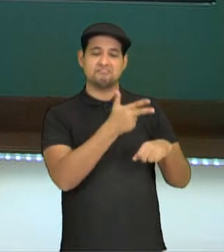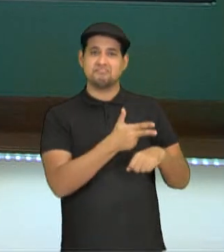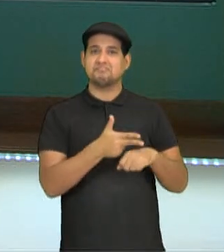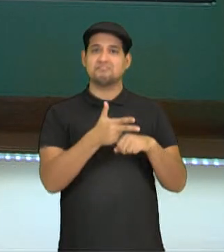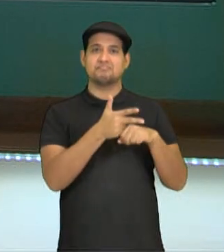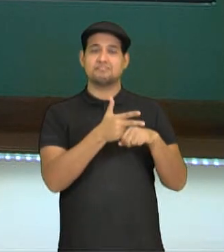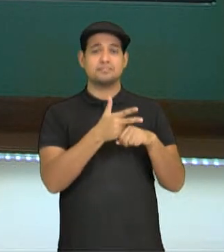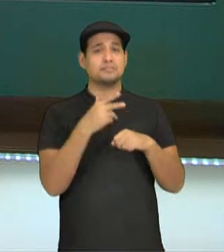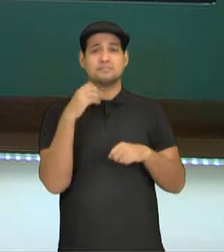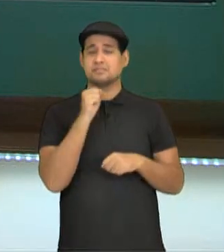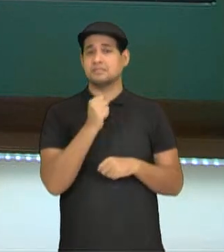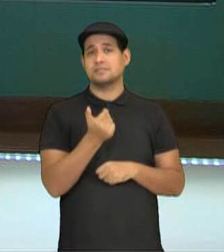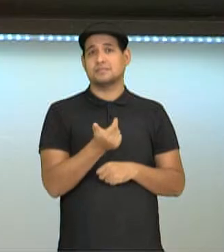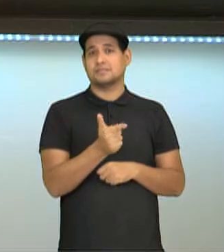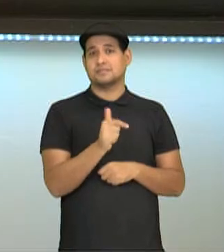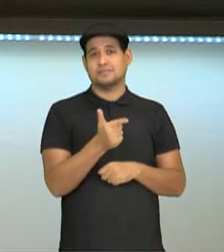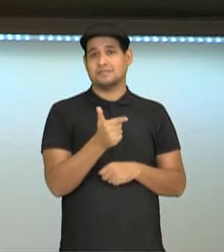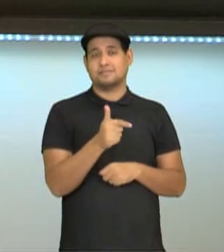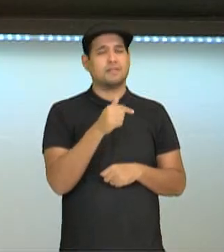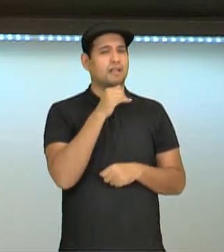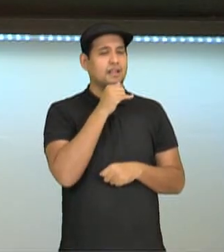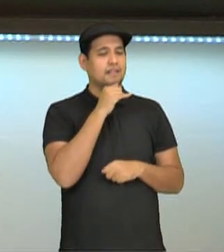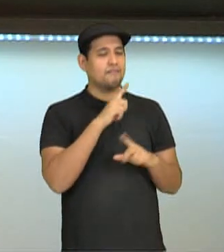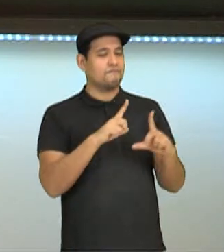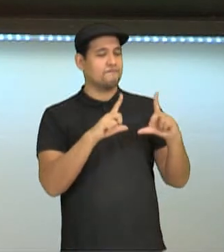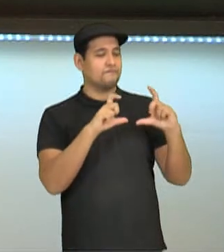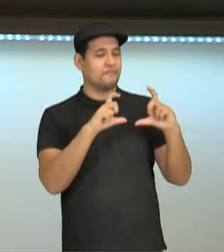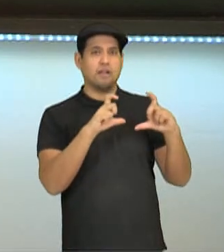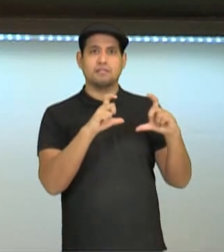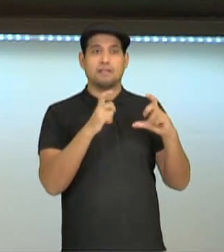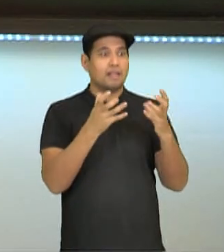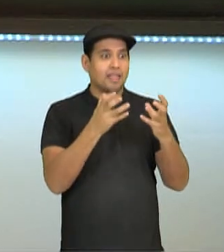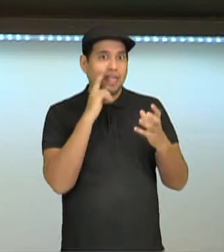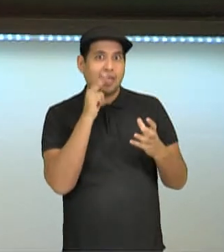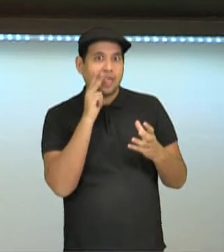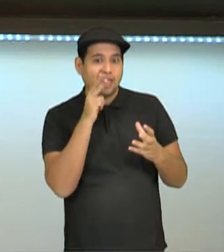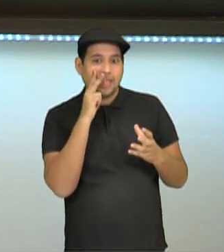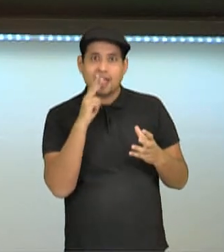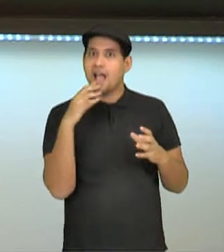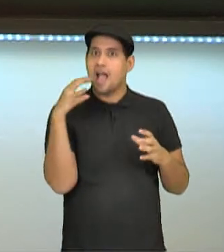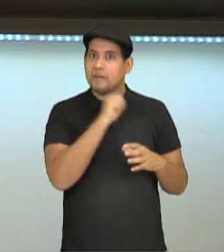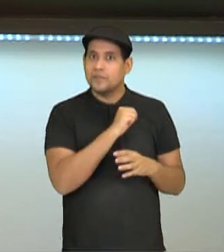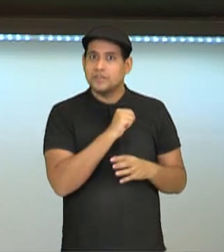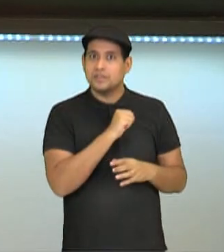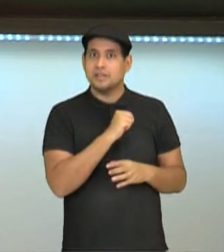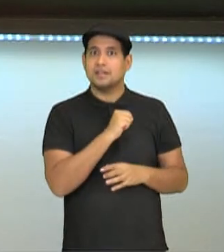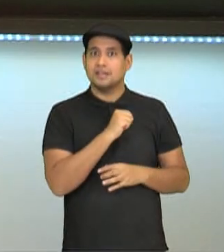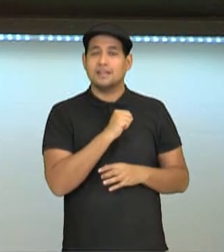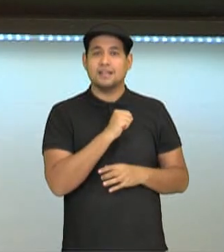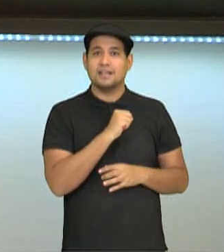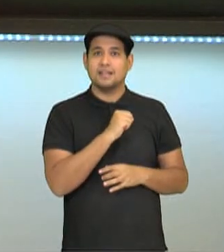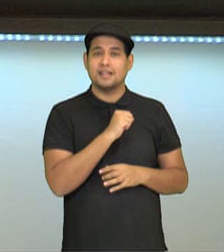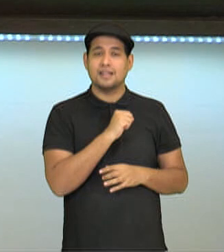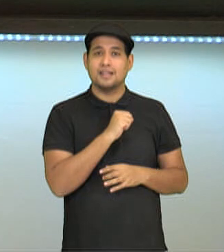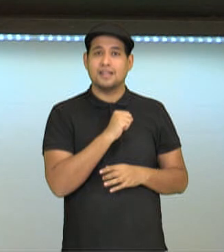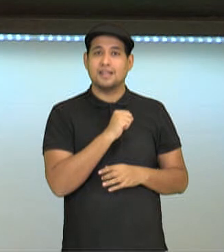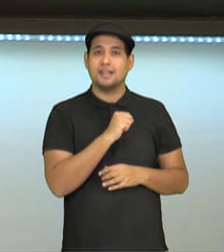de imediato. Quando você tira uma foto, você quer ver a foto na hora, não é mesmo? Aí,